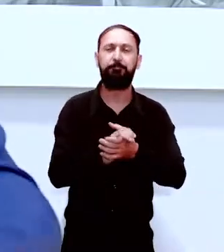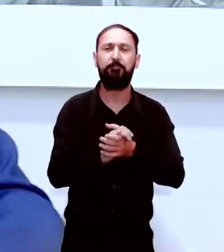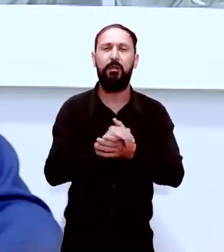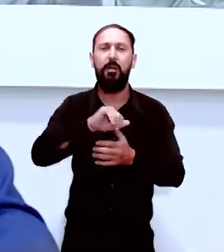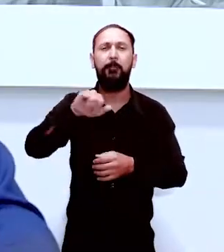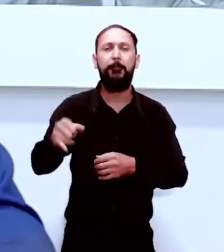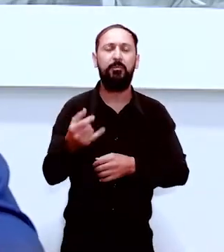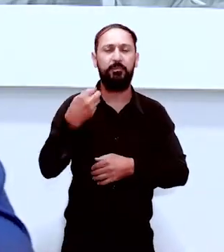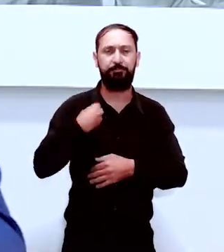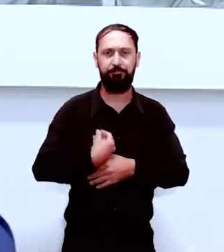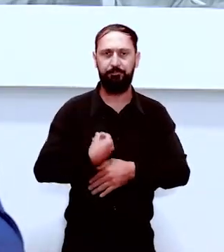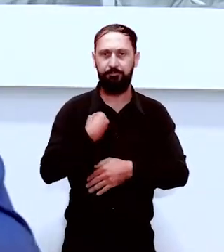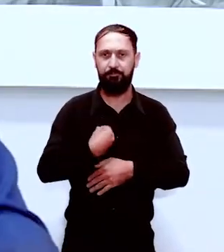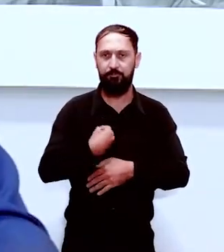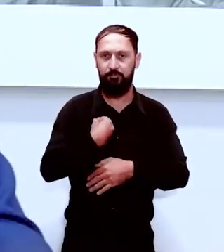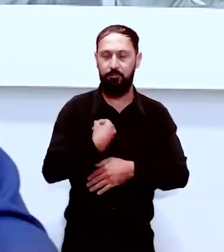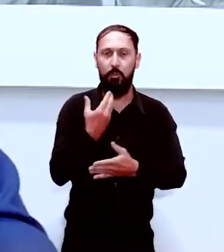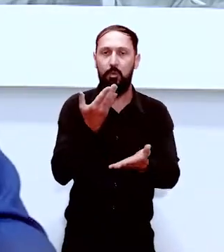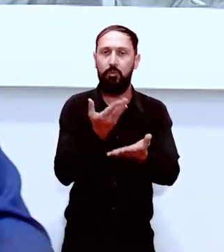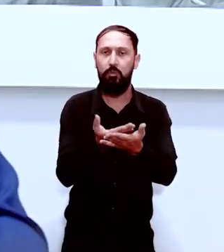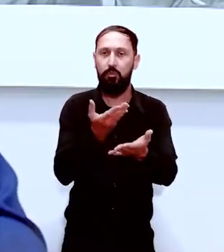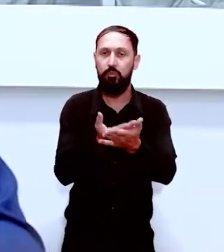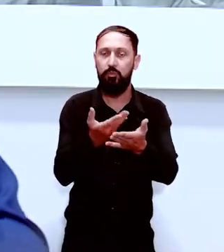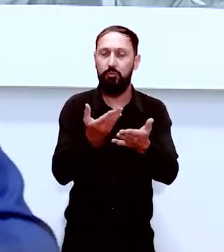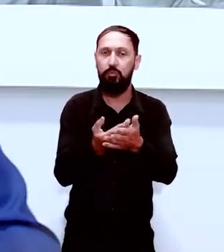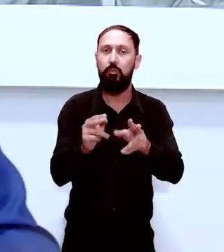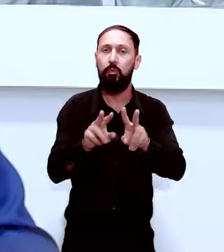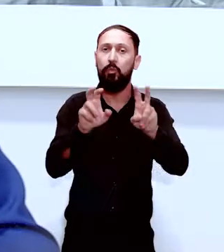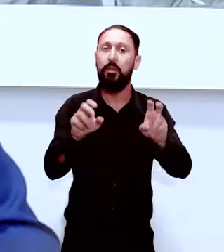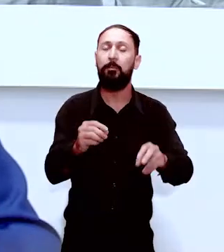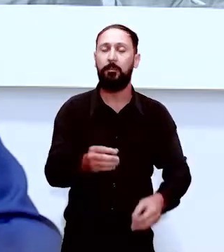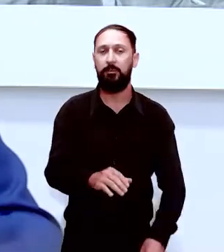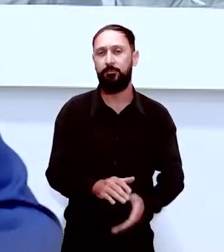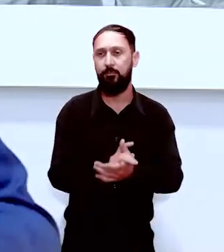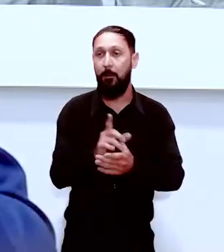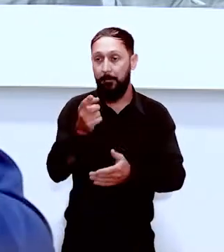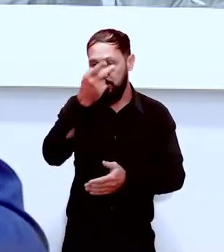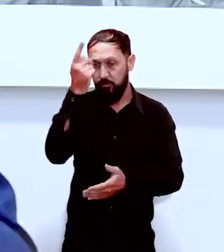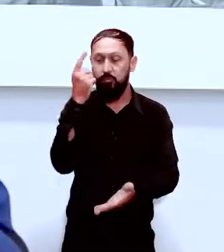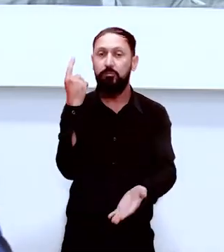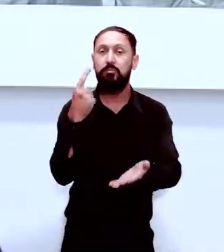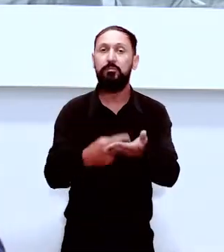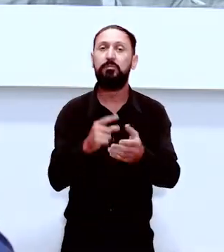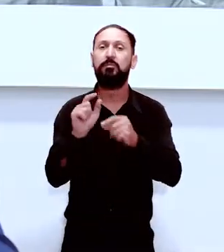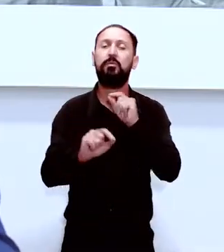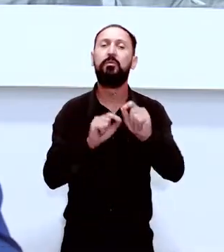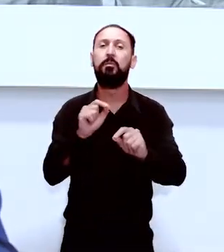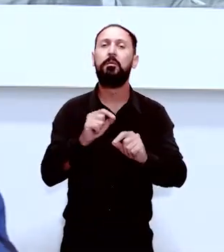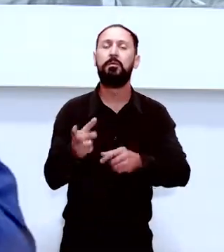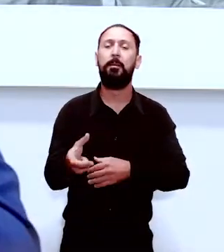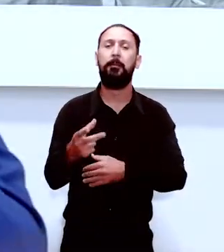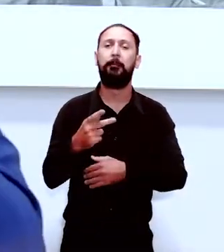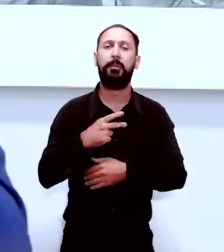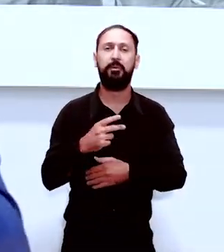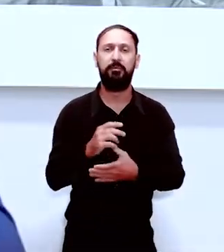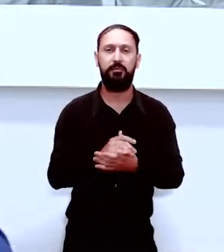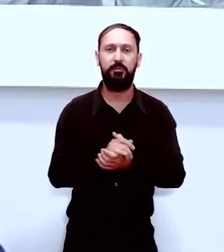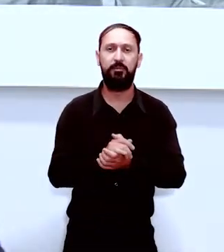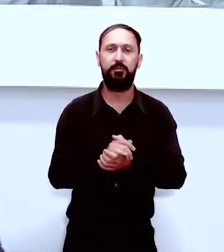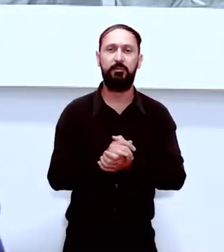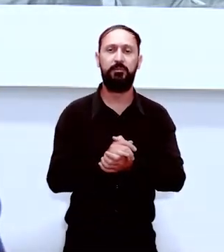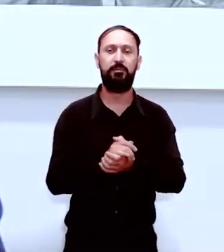fazer o seguinte, eu quero aproveitar muito a tua presença aqui como estudiosa do tema, como uma figura comprometida, mas também quero uma coisa